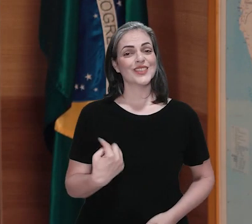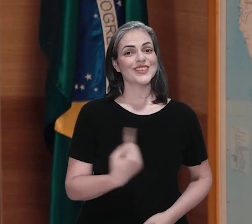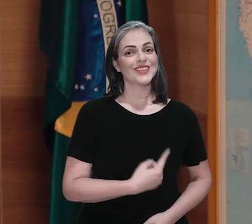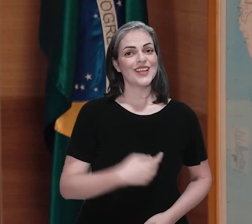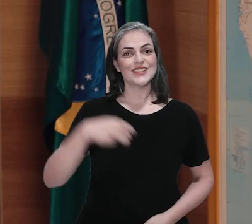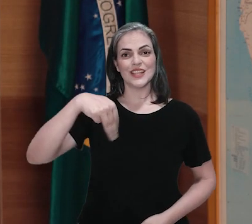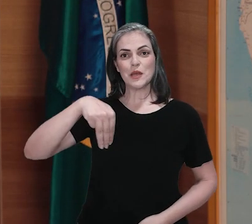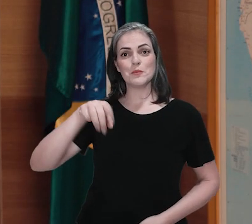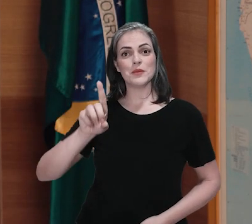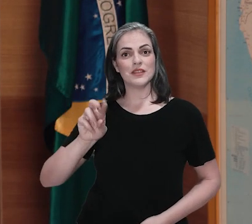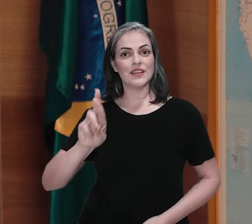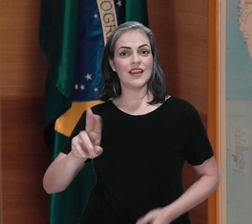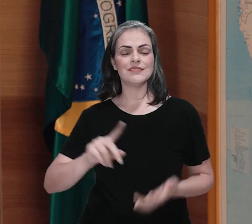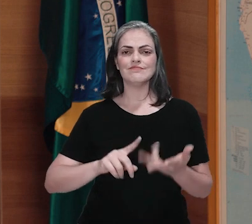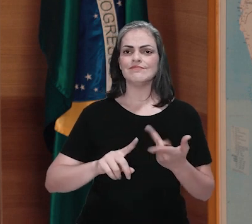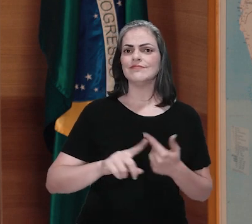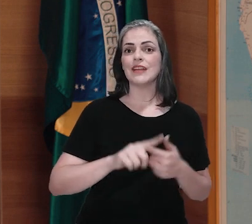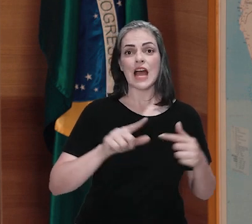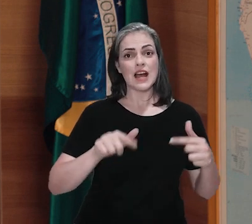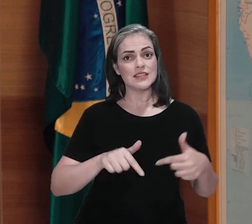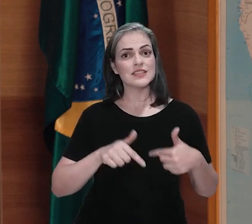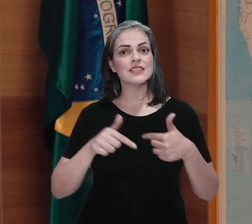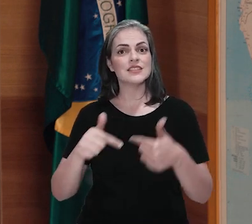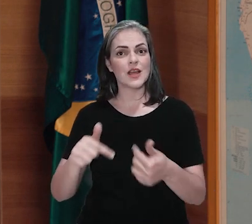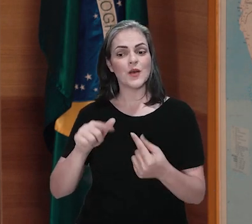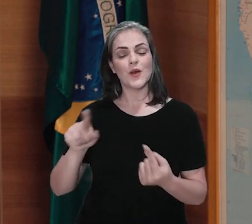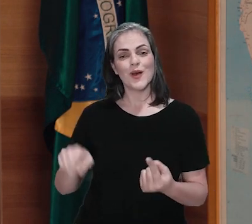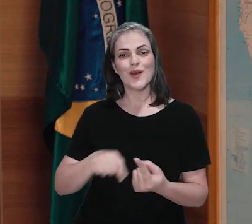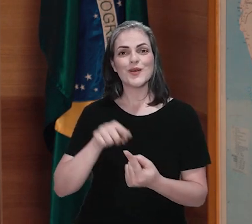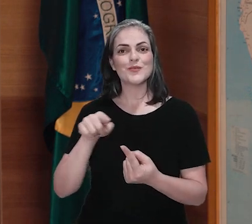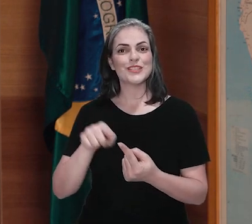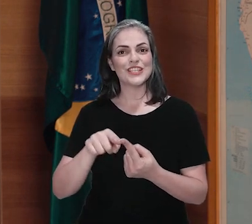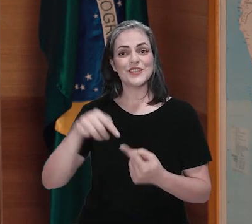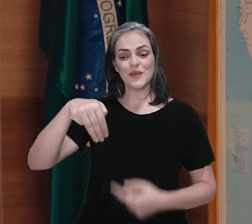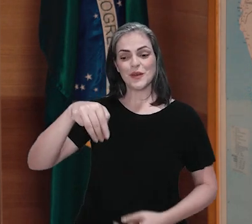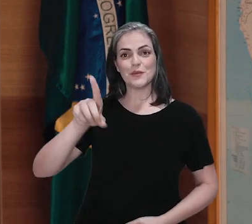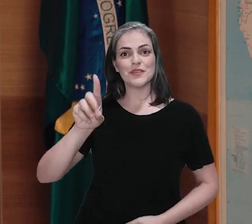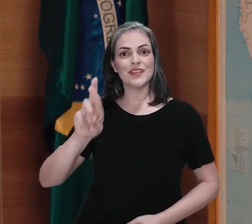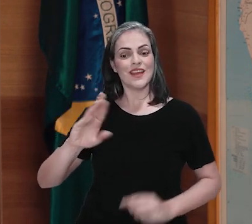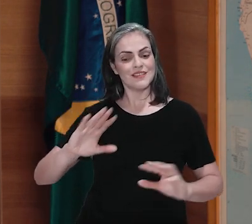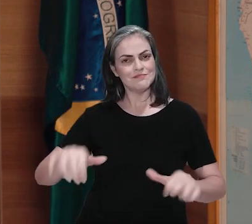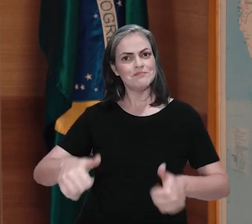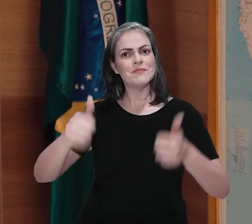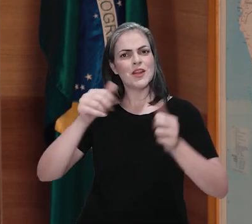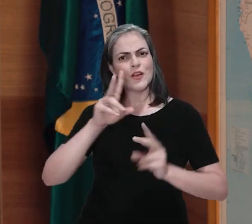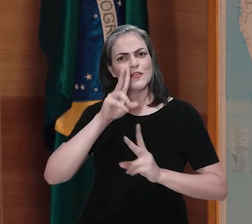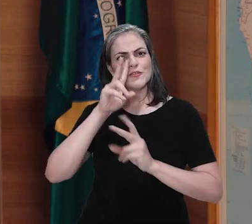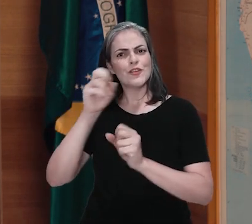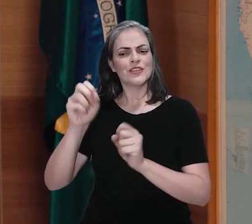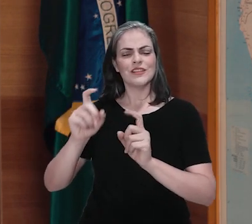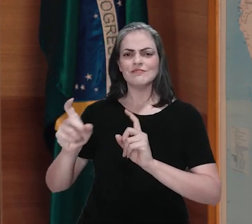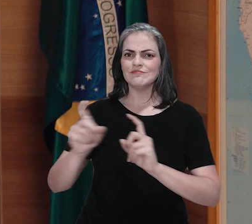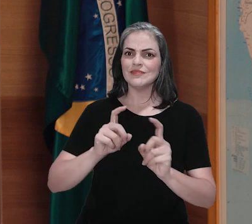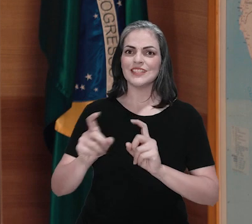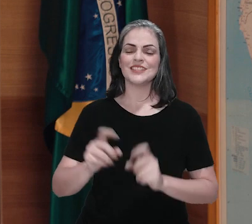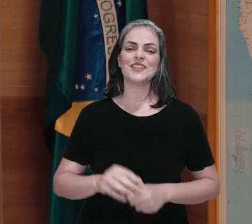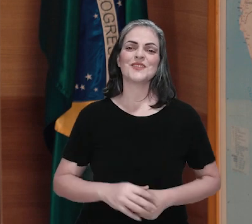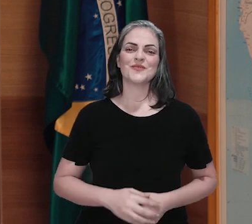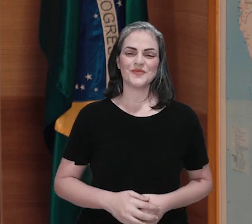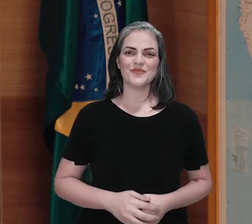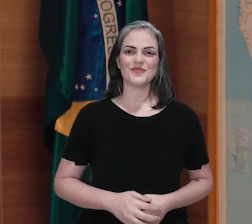Nós do MDR fizemos várias ações voltadas ao fortalecimento da maturidade institucional do órgão.